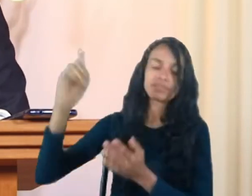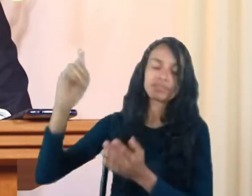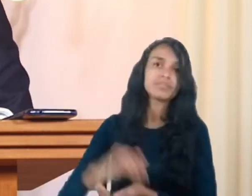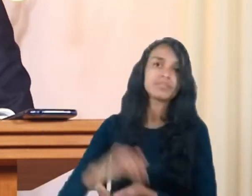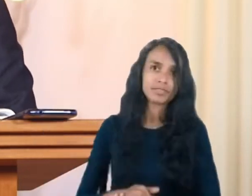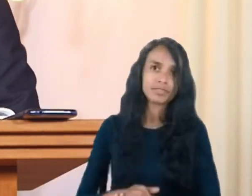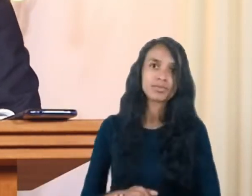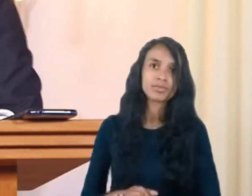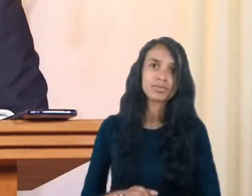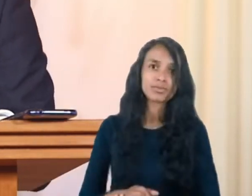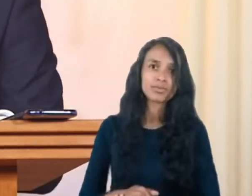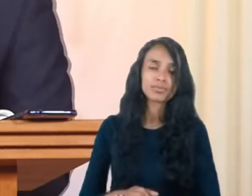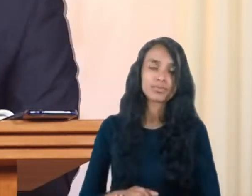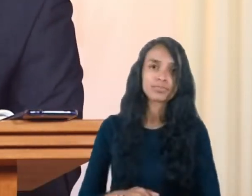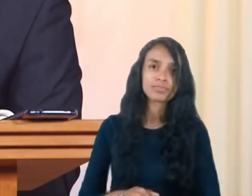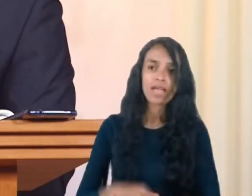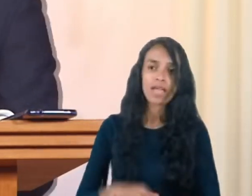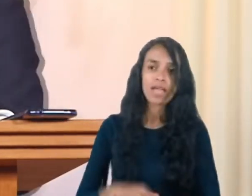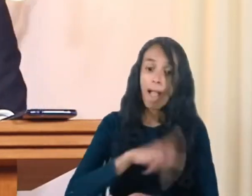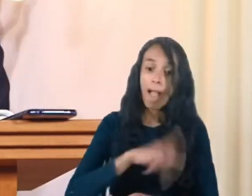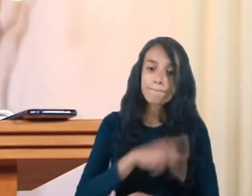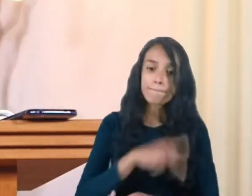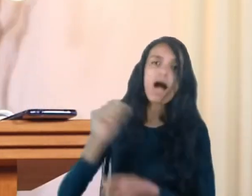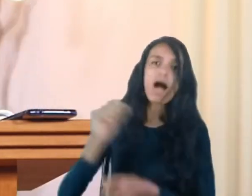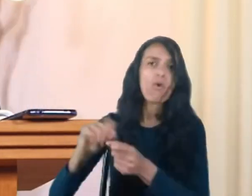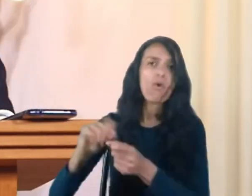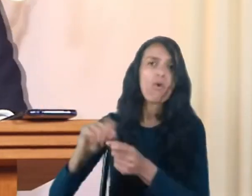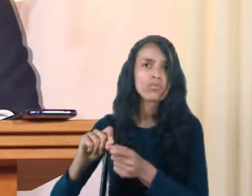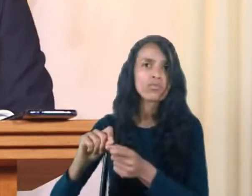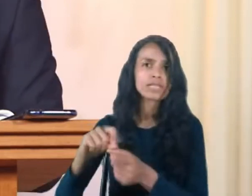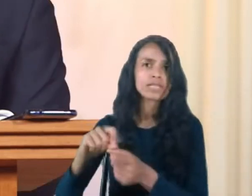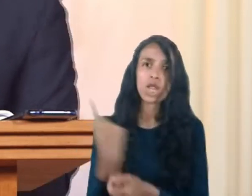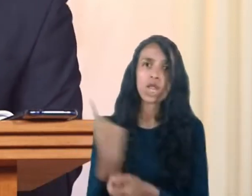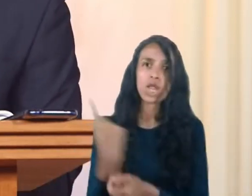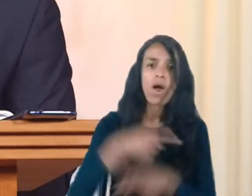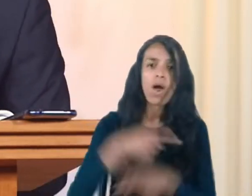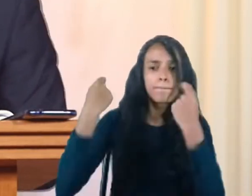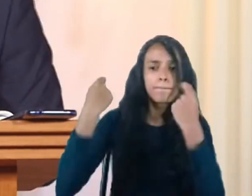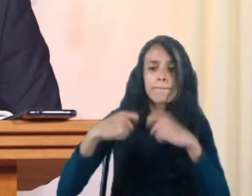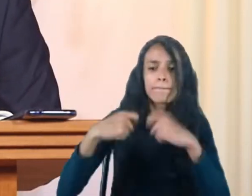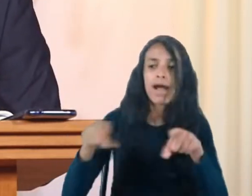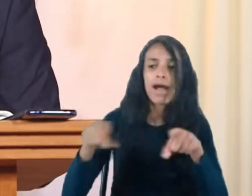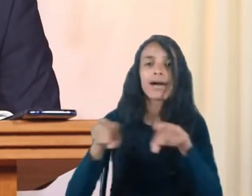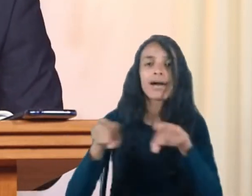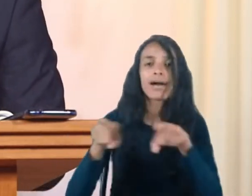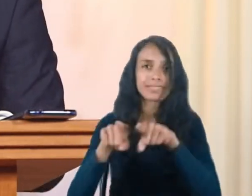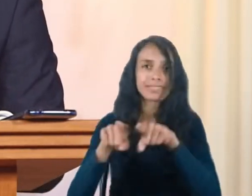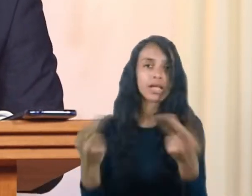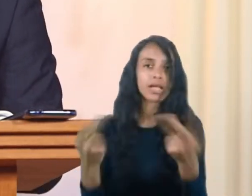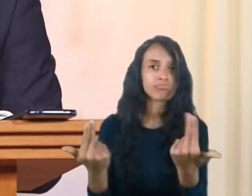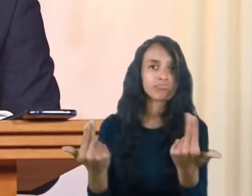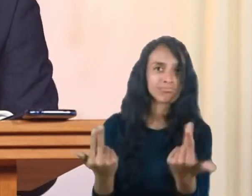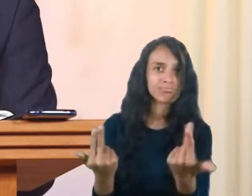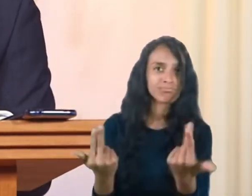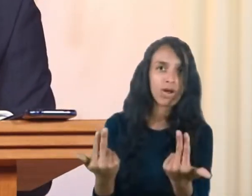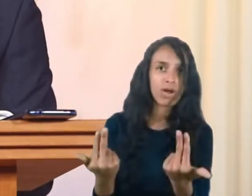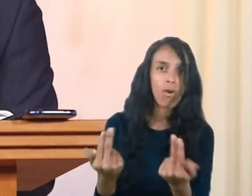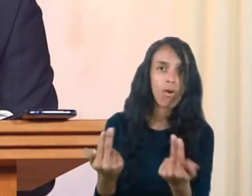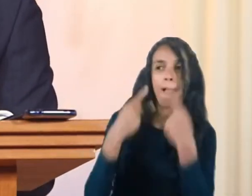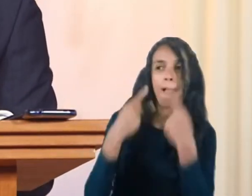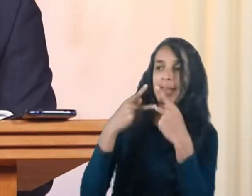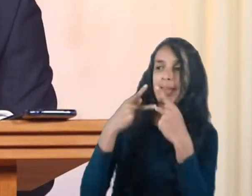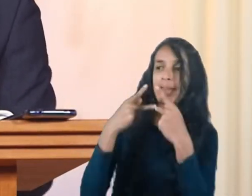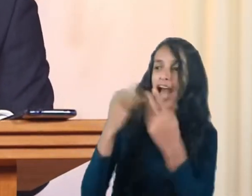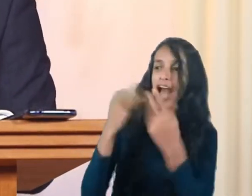precisamos fazer. Para conquistar os jovens para Deus, não devemos pregar o que eles gostam apenas, mas o que eles